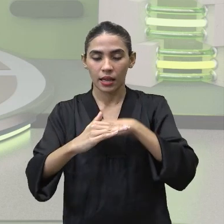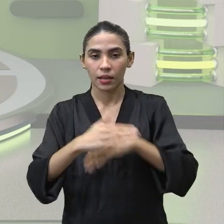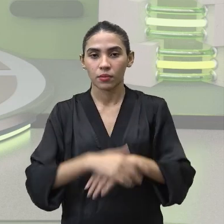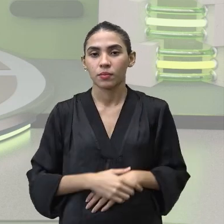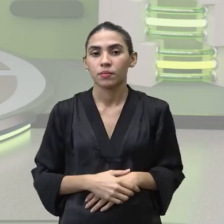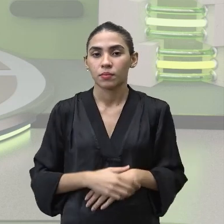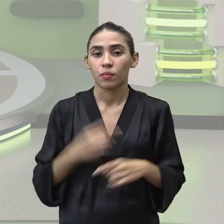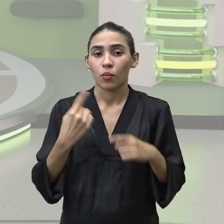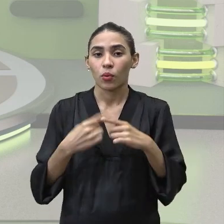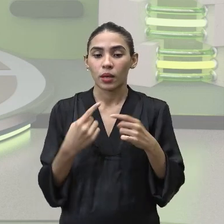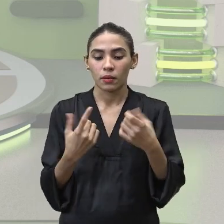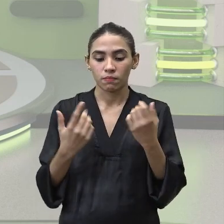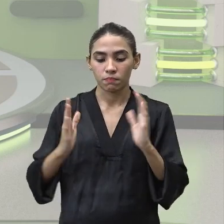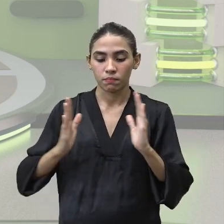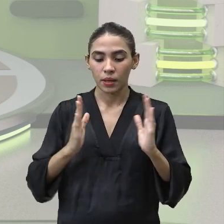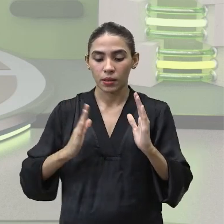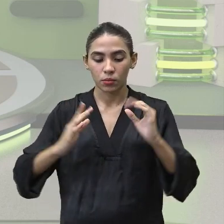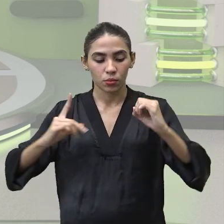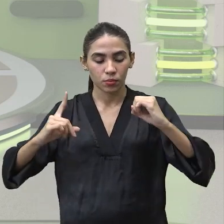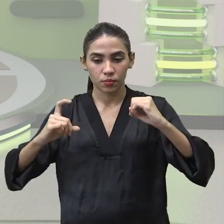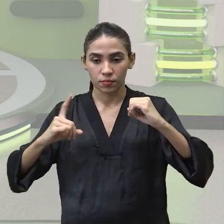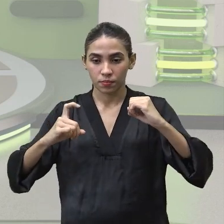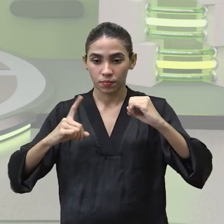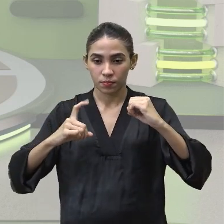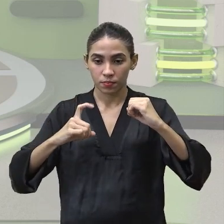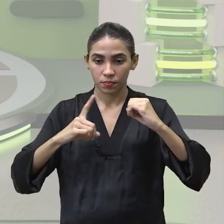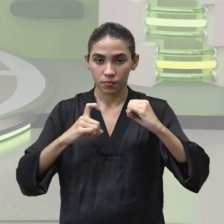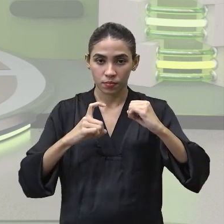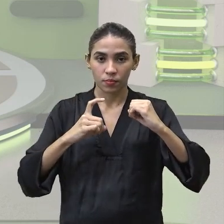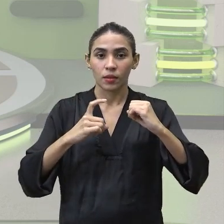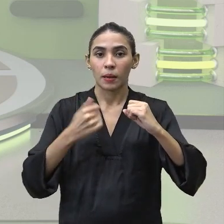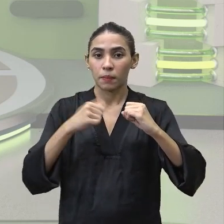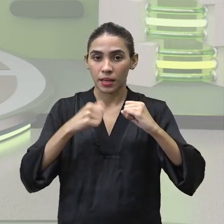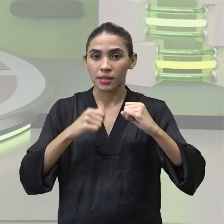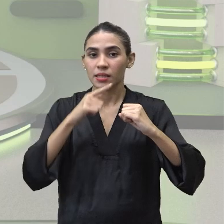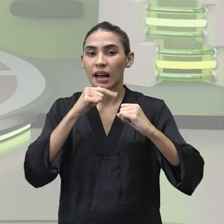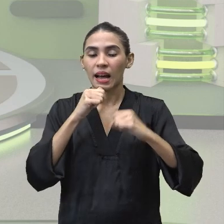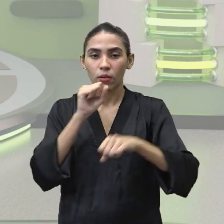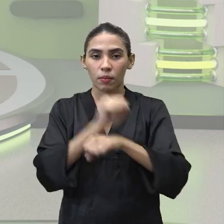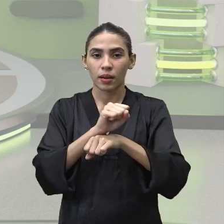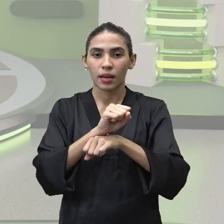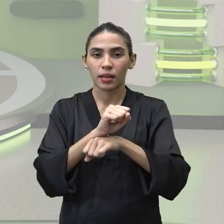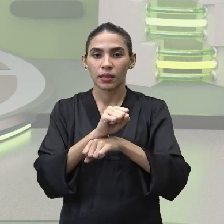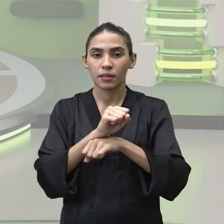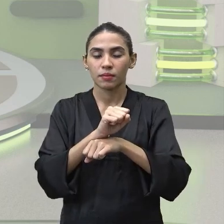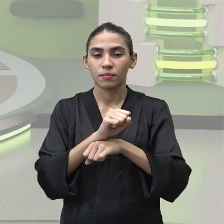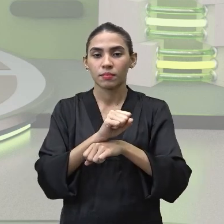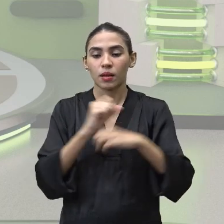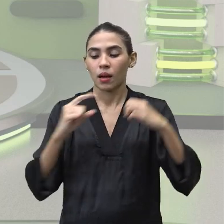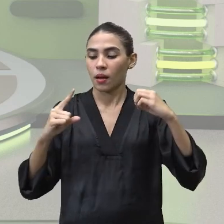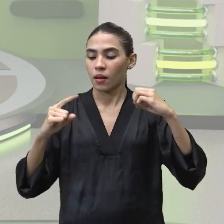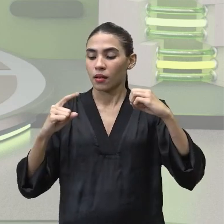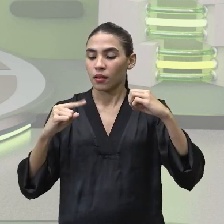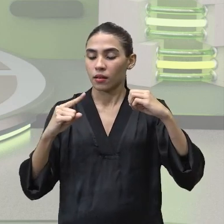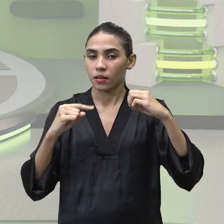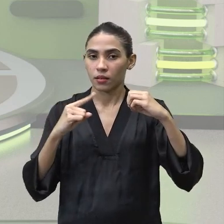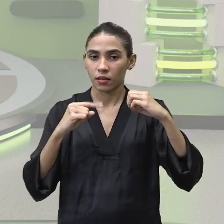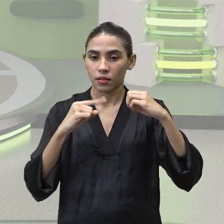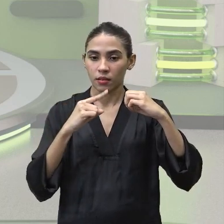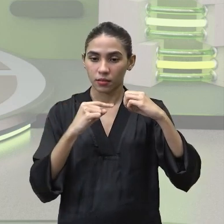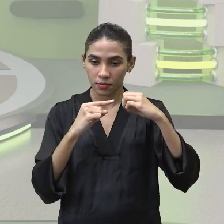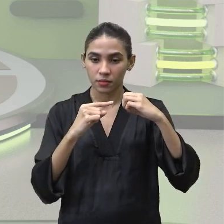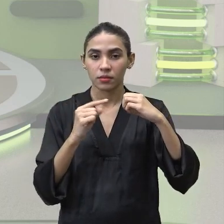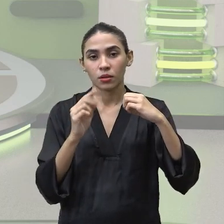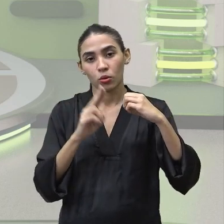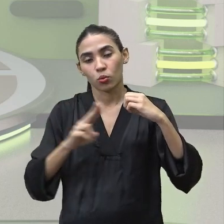ocorrer a fecundação externa, tem que ter um local, uma água parada, os espermatozoides vão utilizar a água como